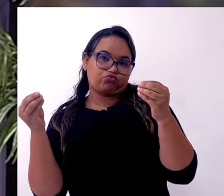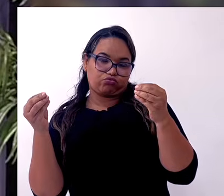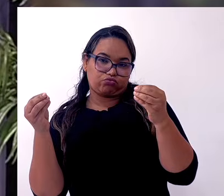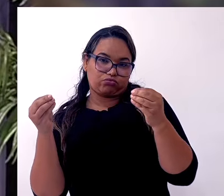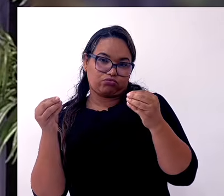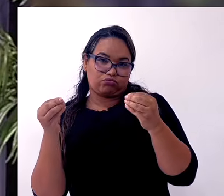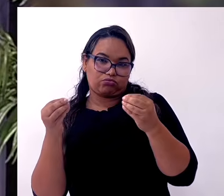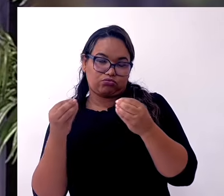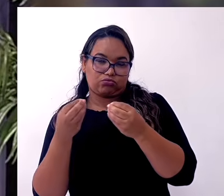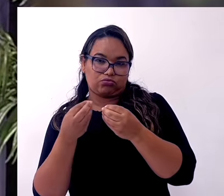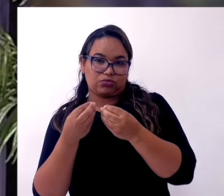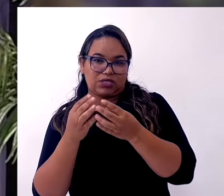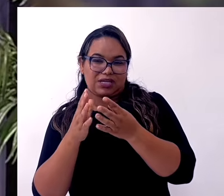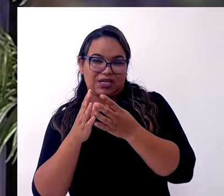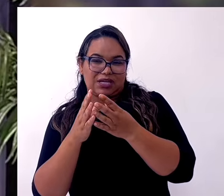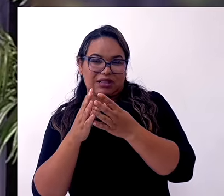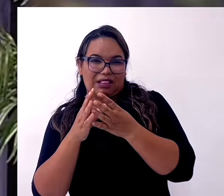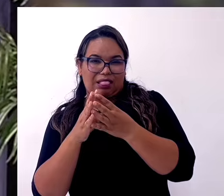um dos terroristas.